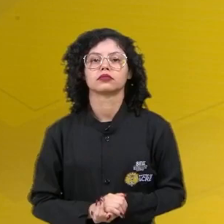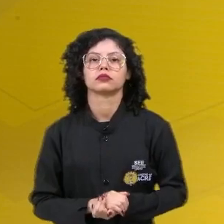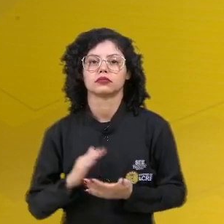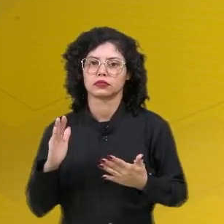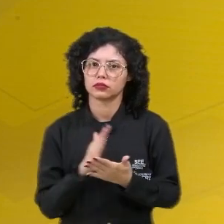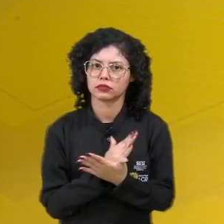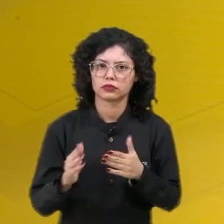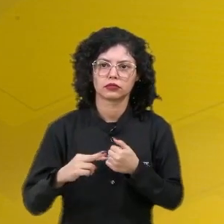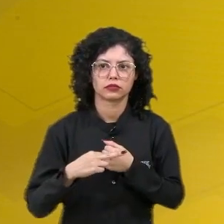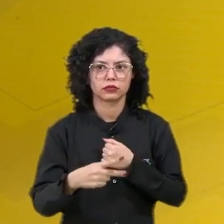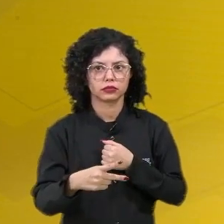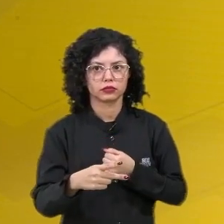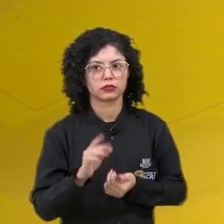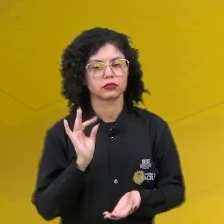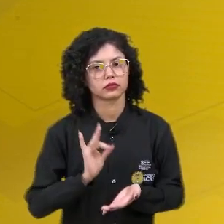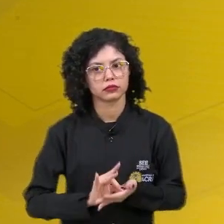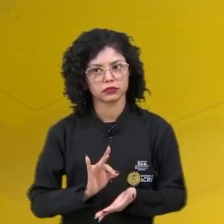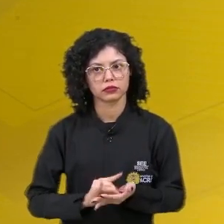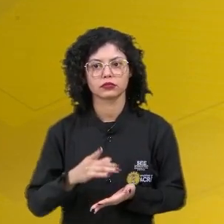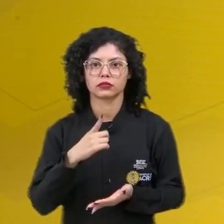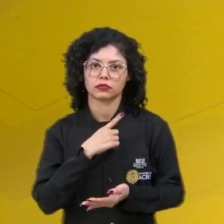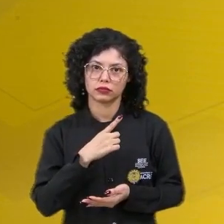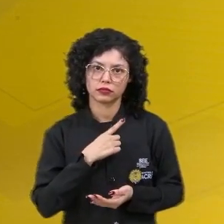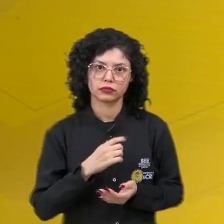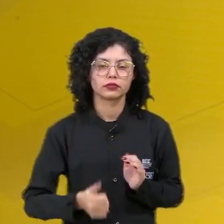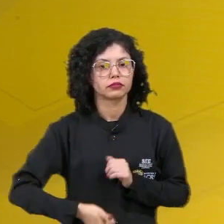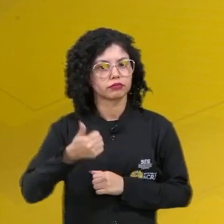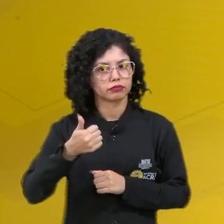algumas consequências, na verdade, tem alguns pontos